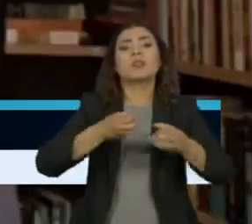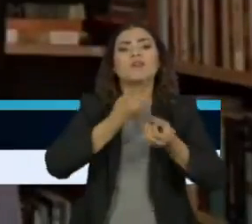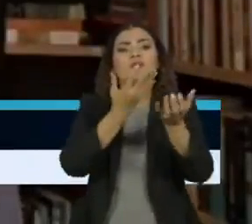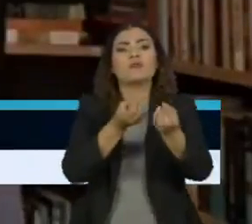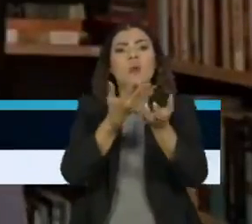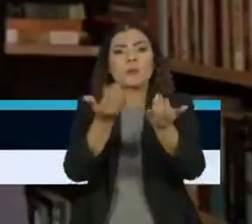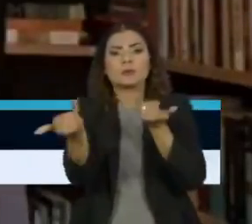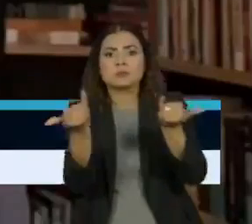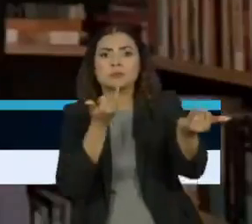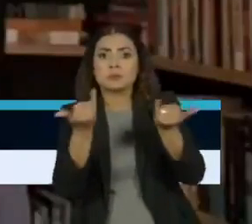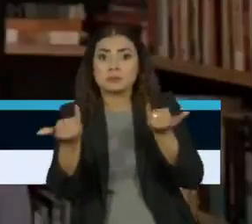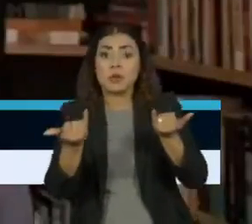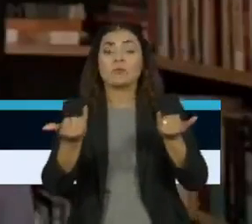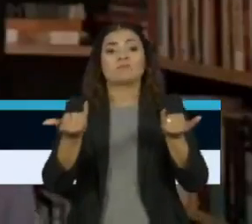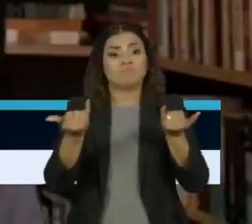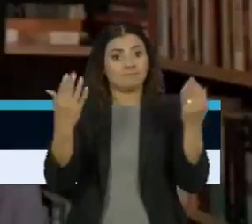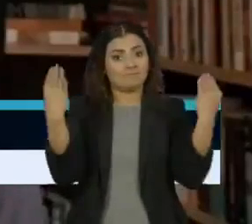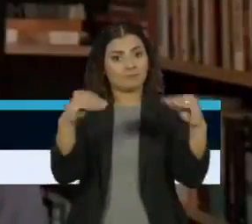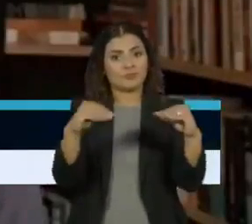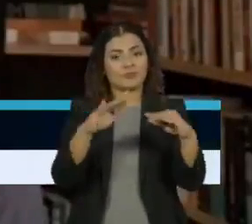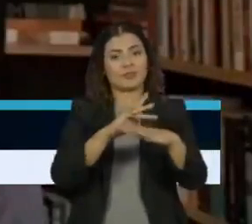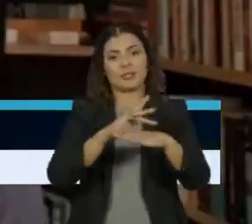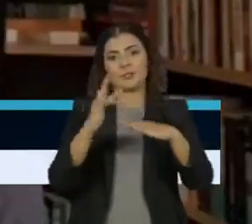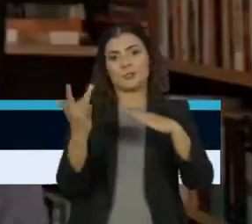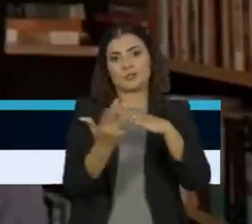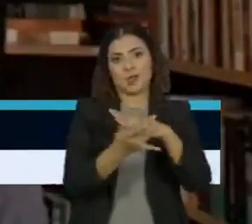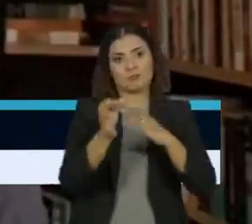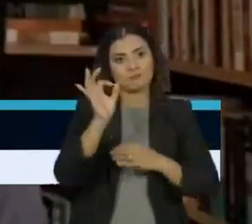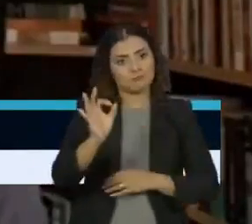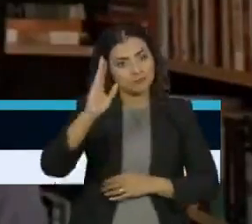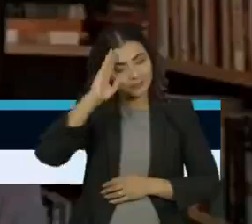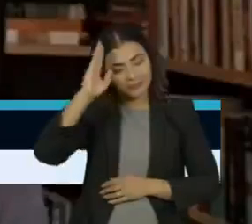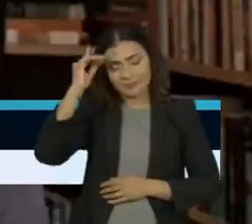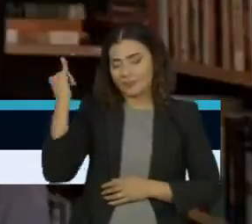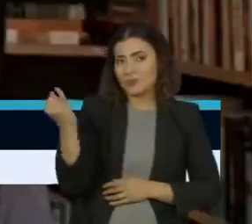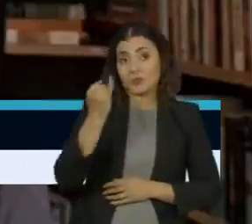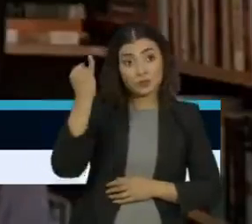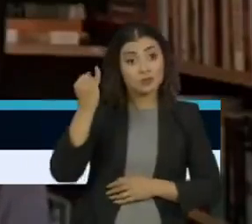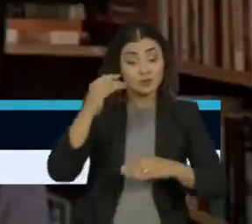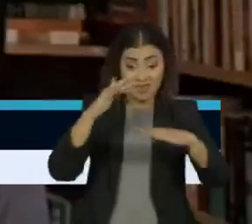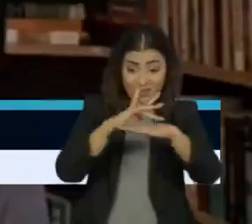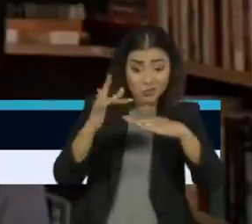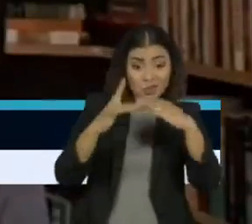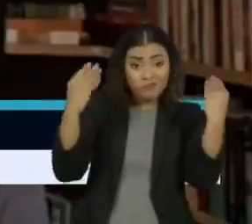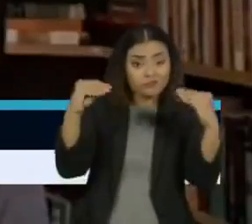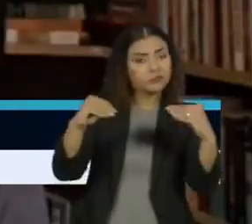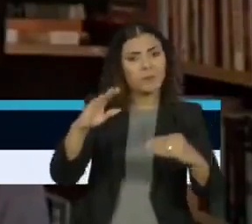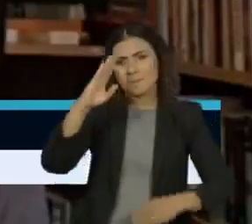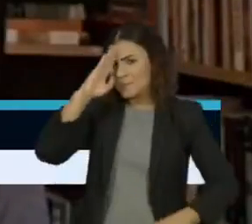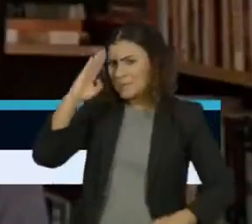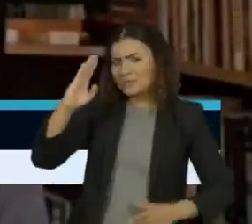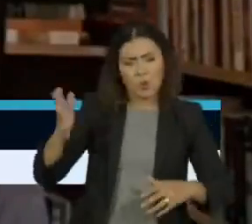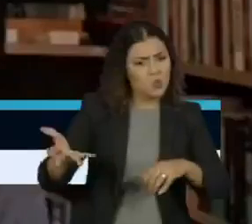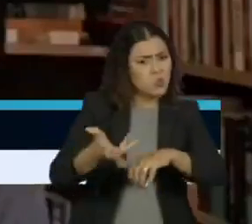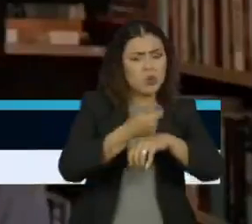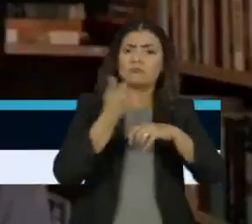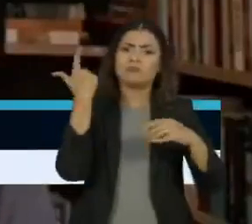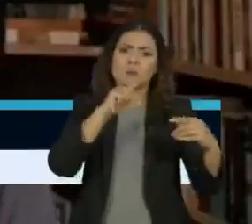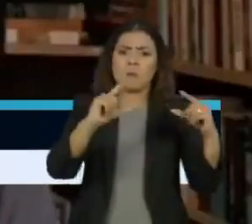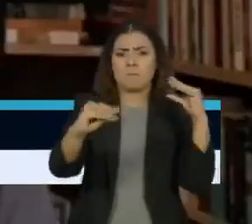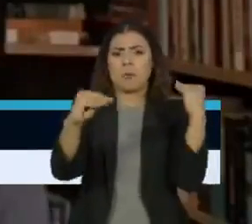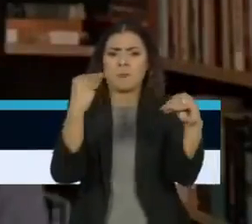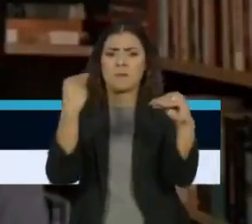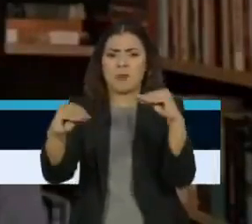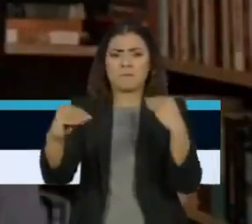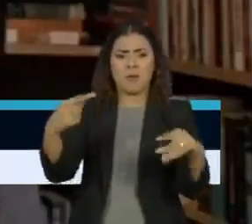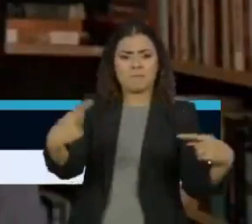informação agora passa, inevitavelmente, pelas redes sociais. Elas viraram o palco por excelência do debate